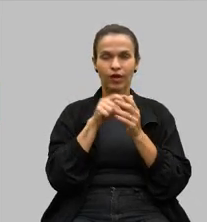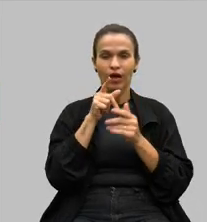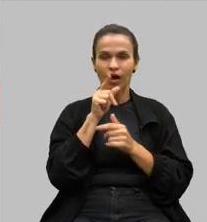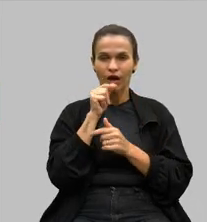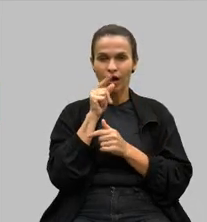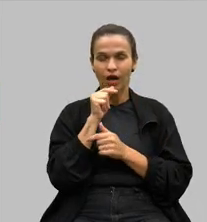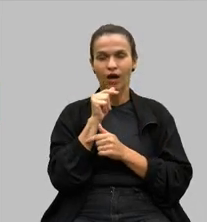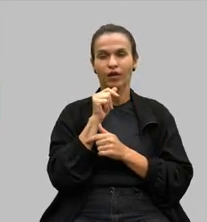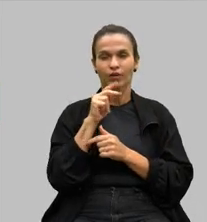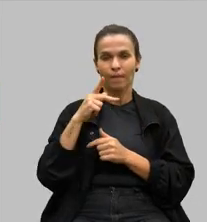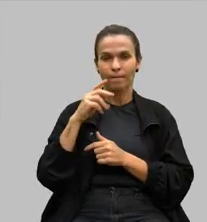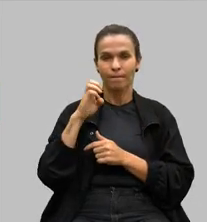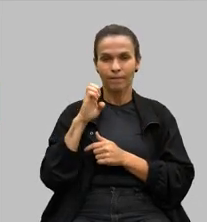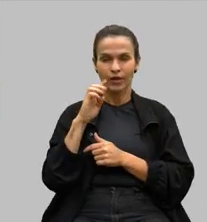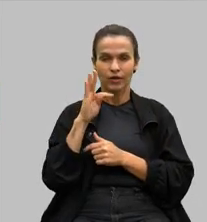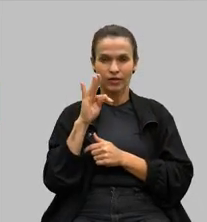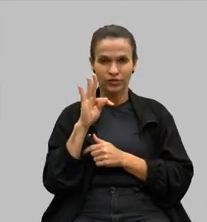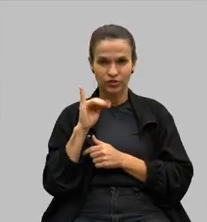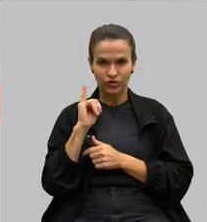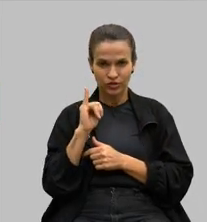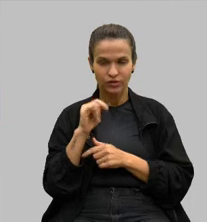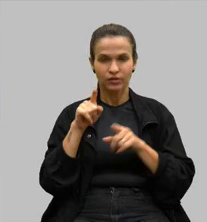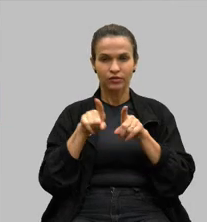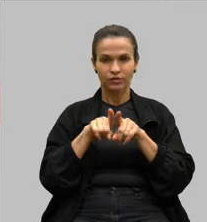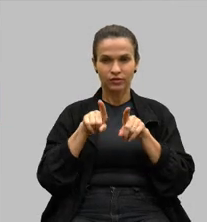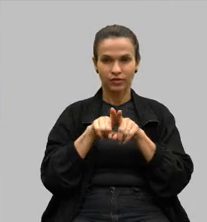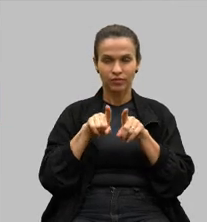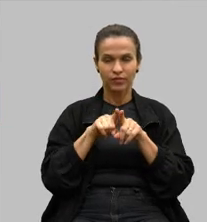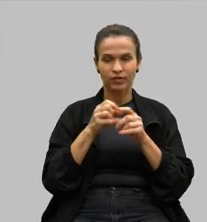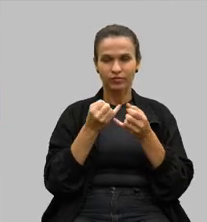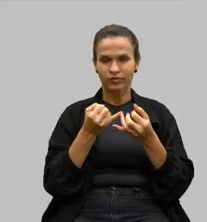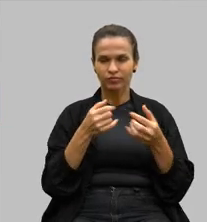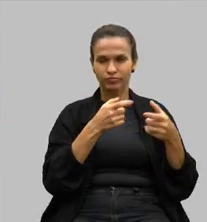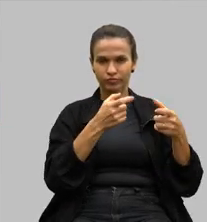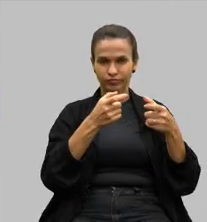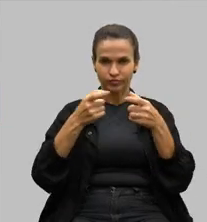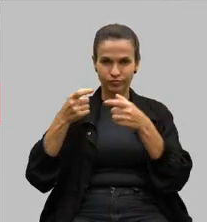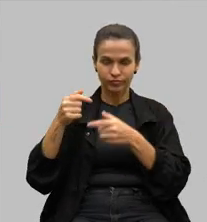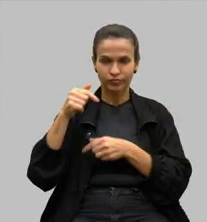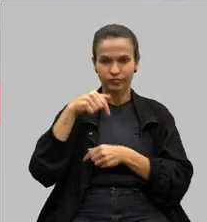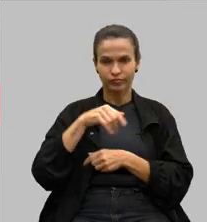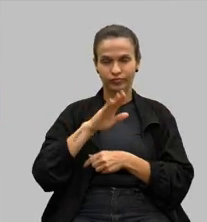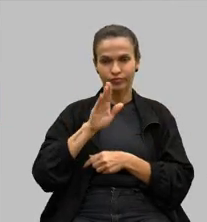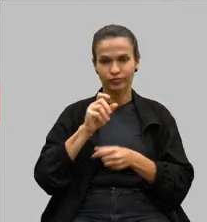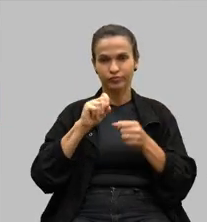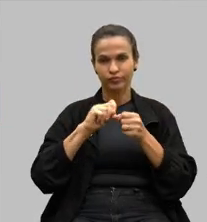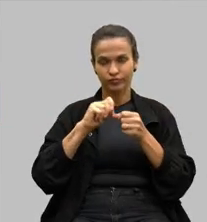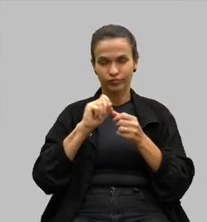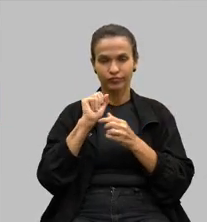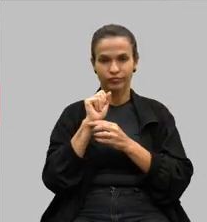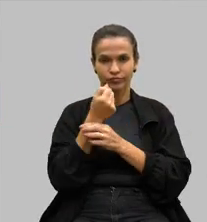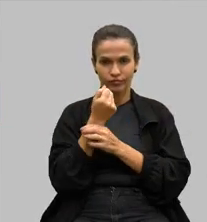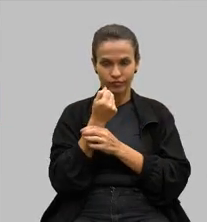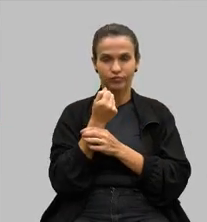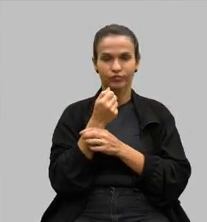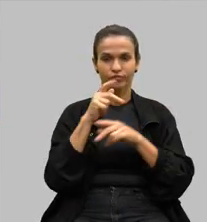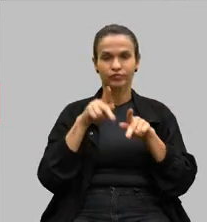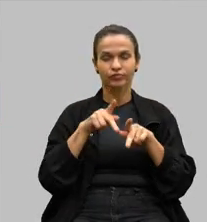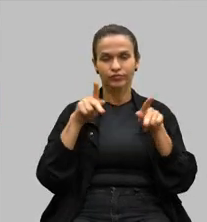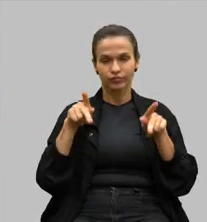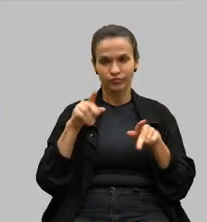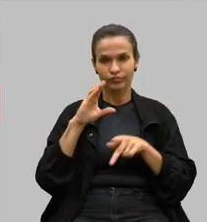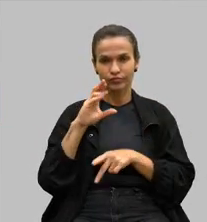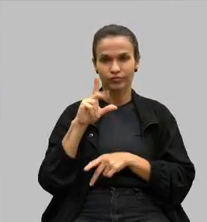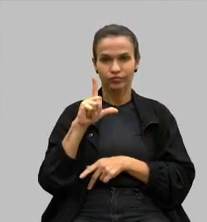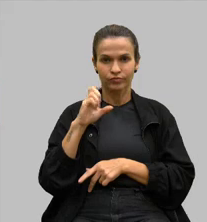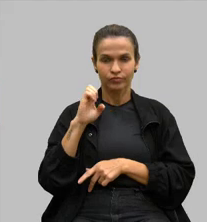São Gonçalo do Rio Abaixo lagos de Furnas e peixotos que aqui já foi feita a proteção do professor Cleiton e agora